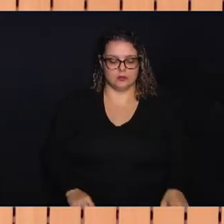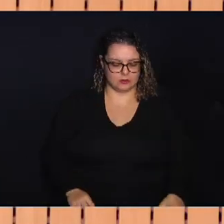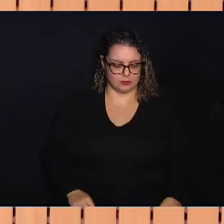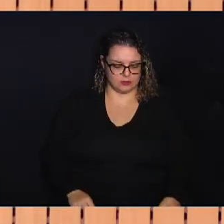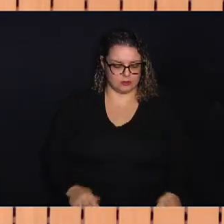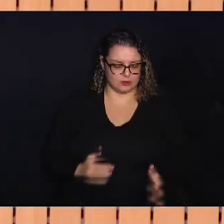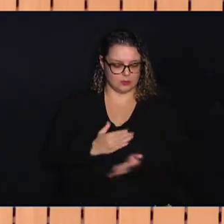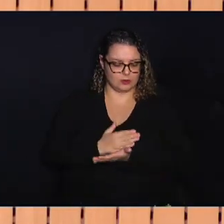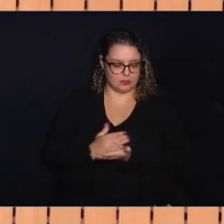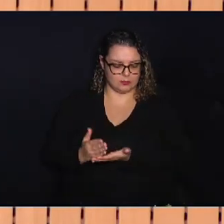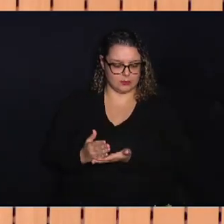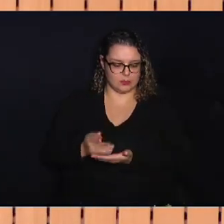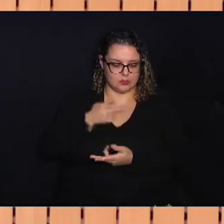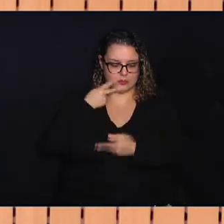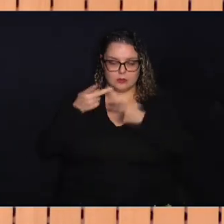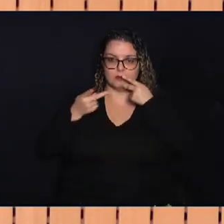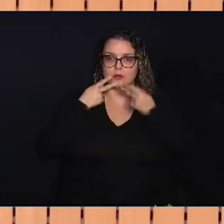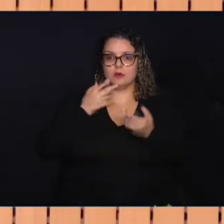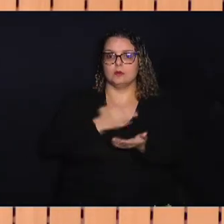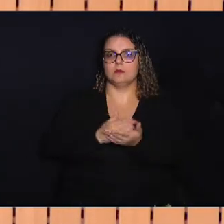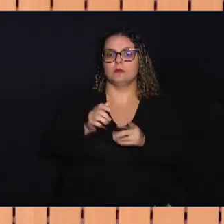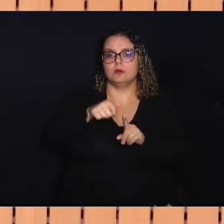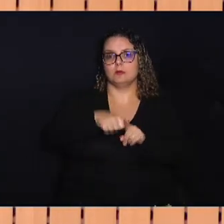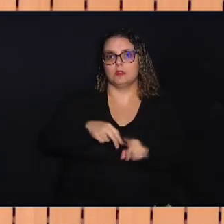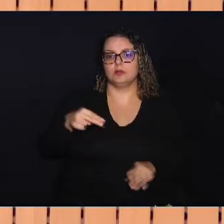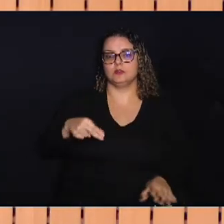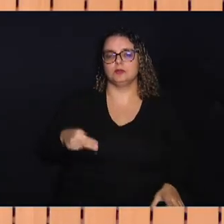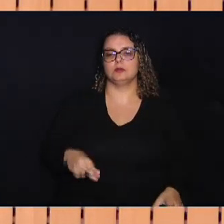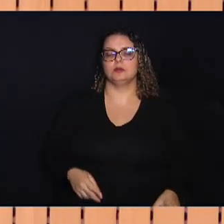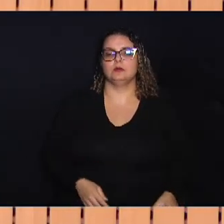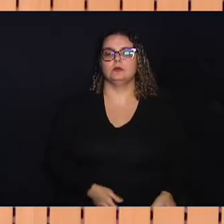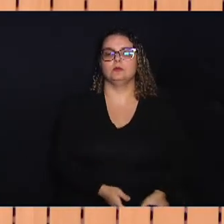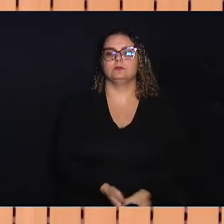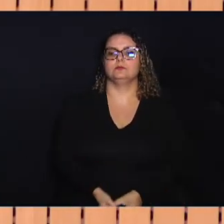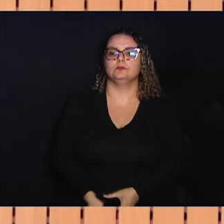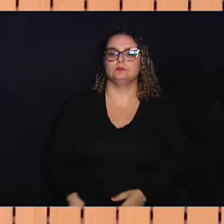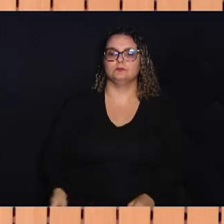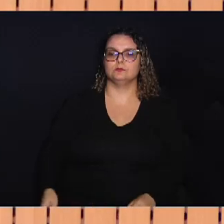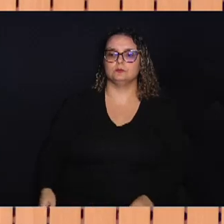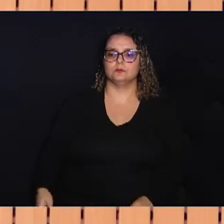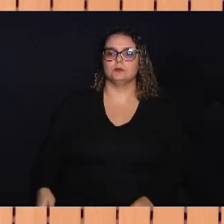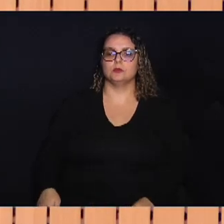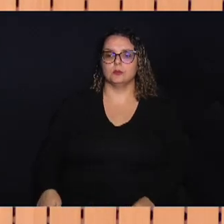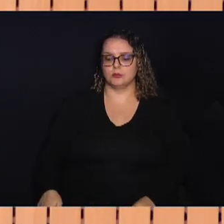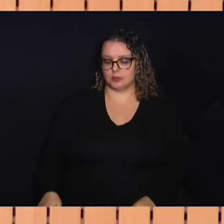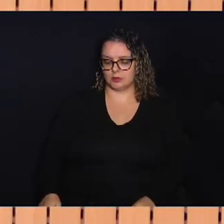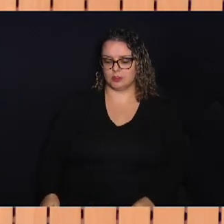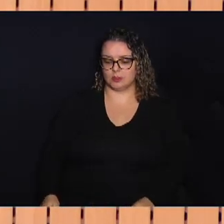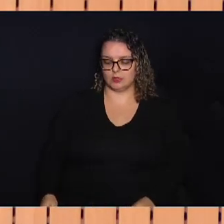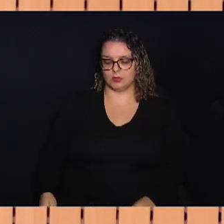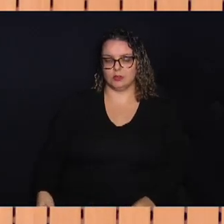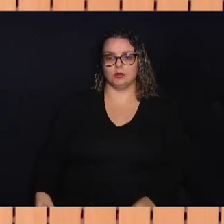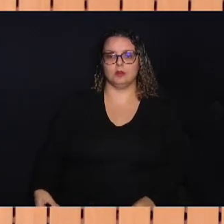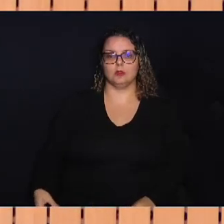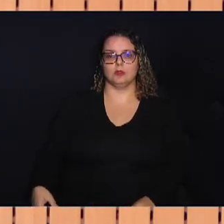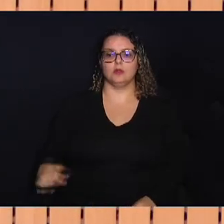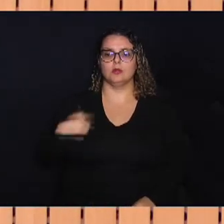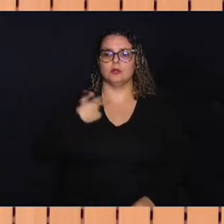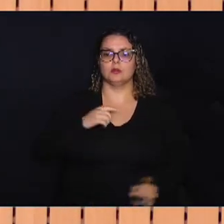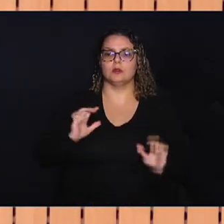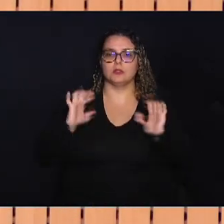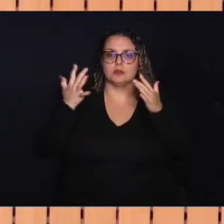dizendo que nós iniciamos o mês de novembro, um mês que nós celebramos o mês da consciência negra, um mês